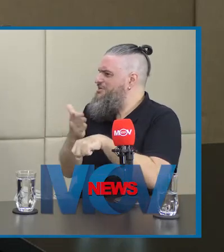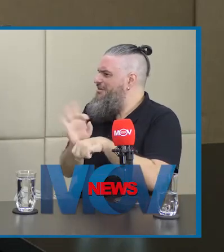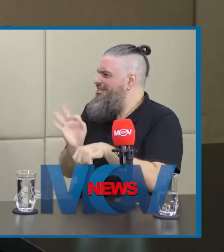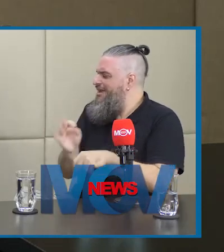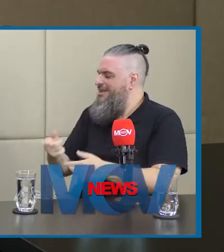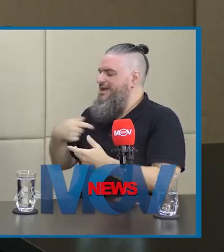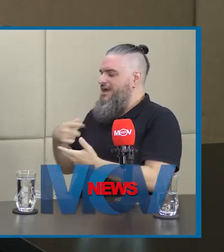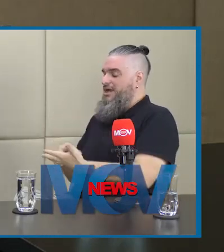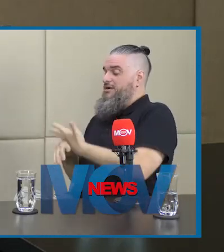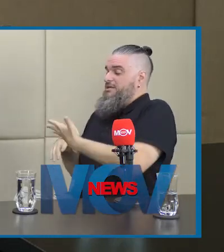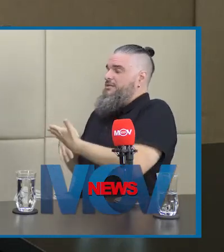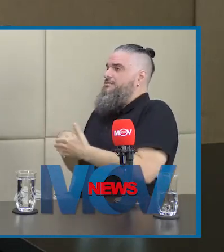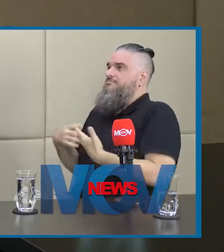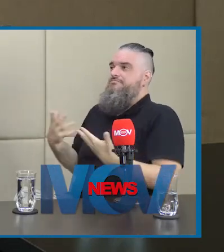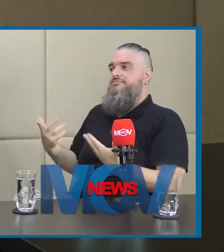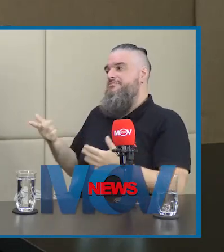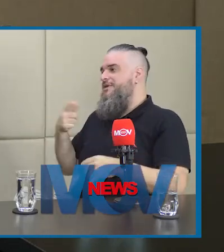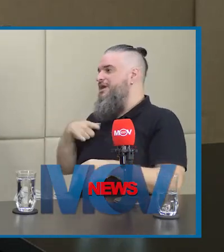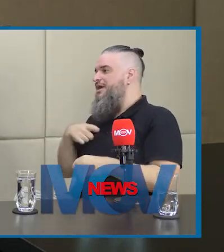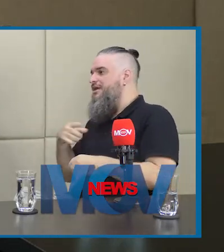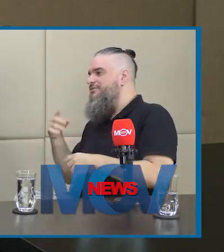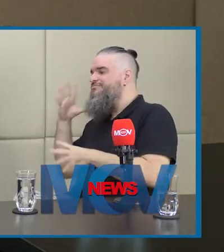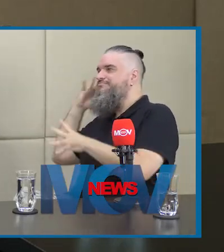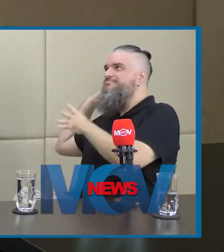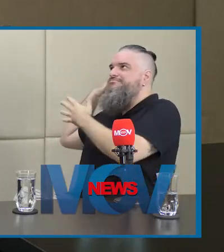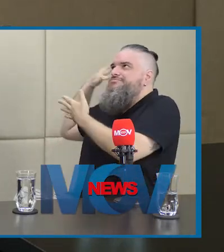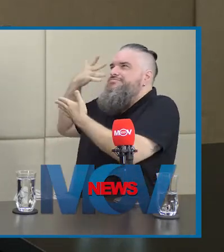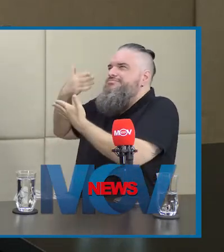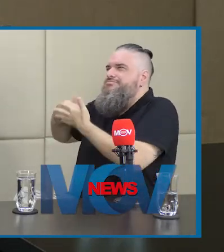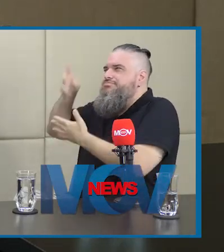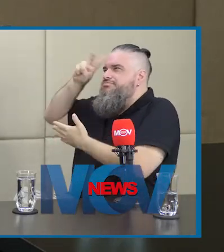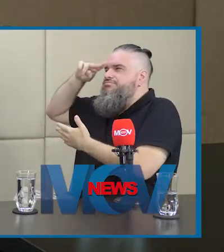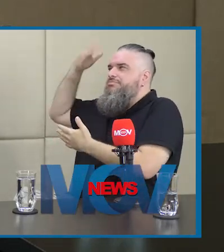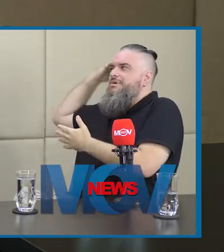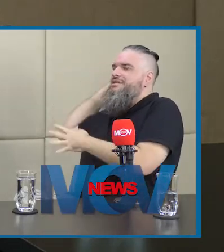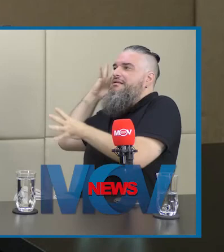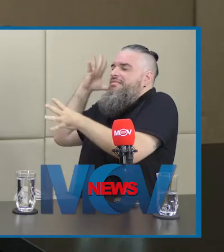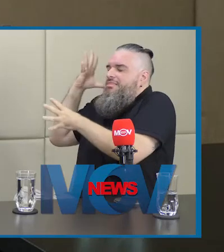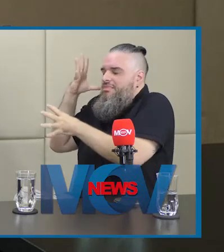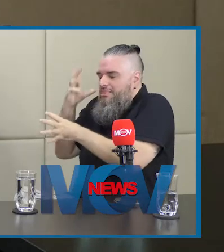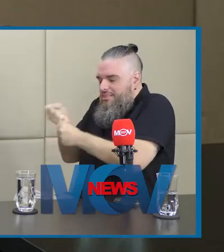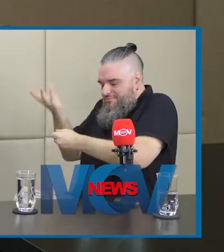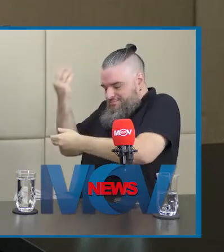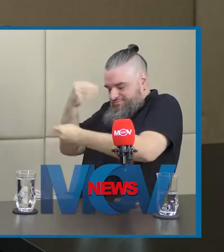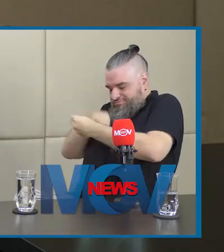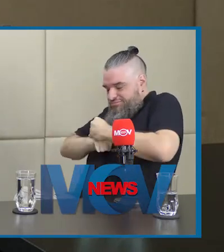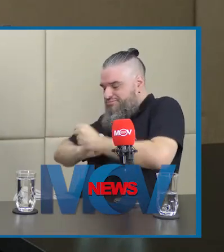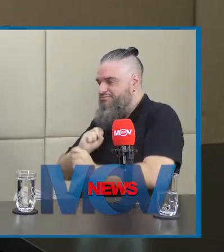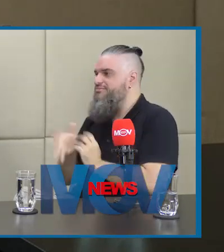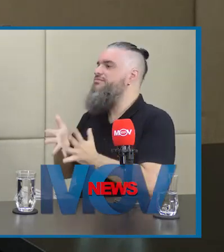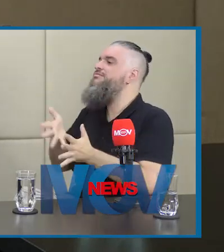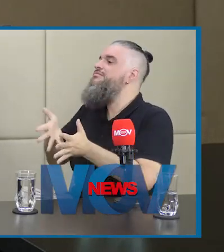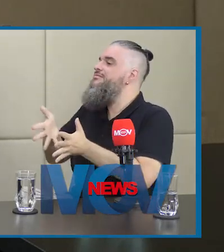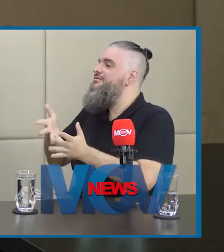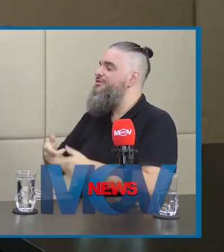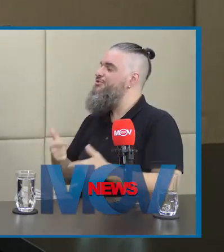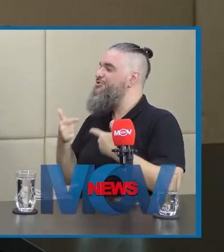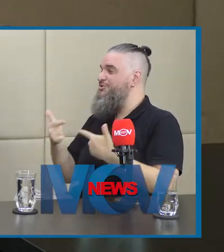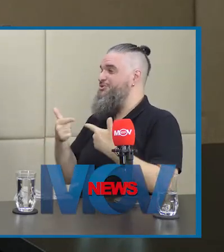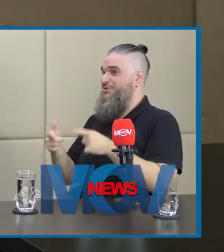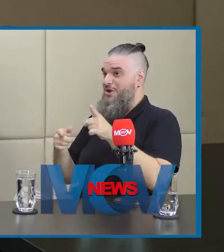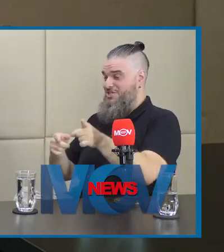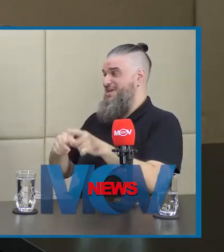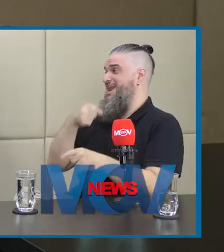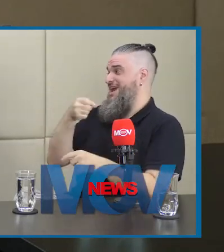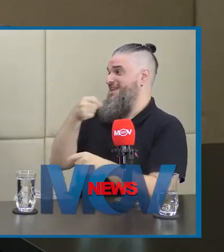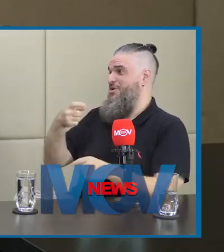Aí vai a vivência do profissional, as experiências que ele tem, a bagagem que ele carrega. E por sorte é uma música que eu gosto.